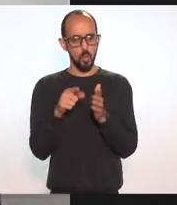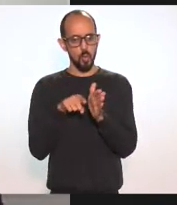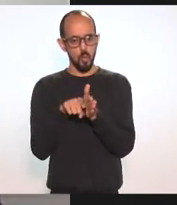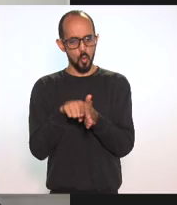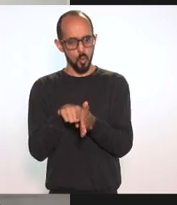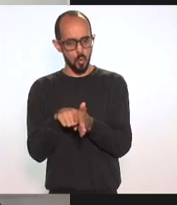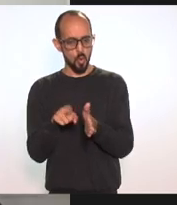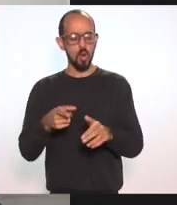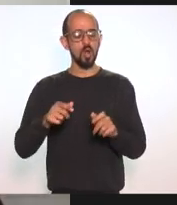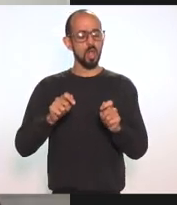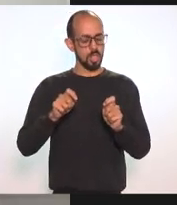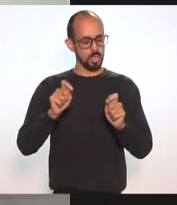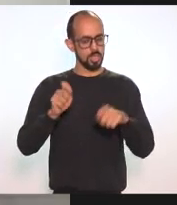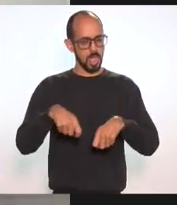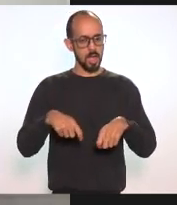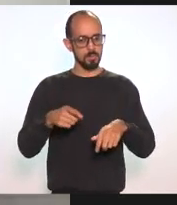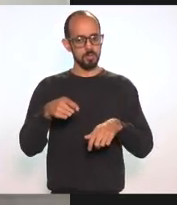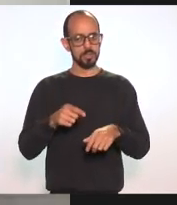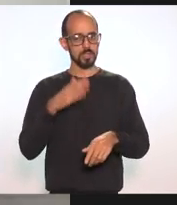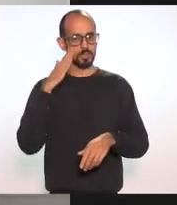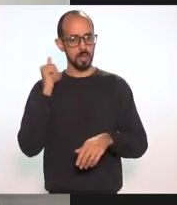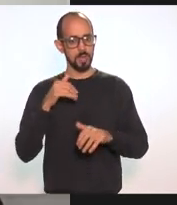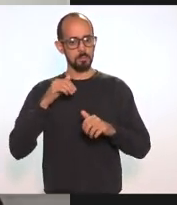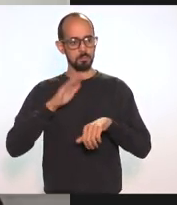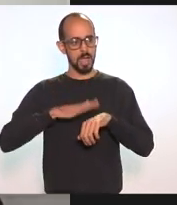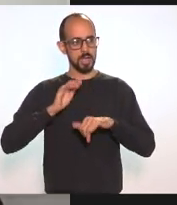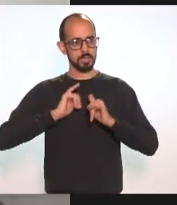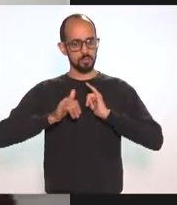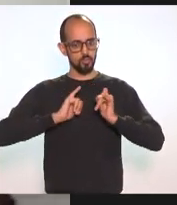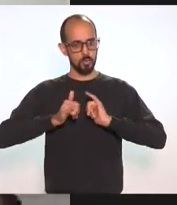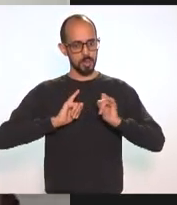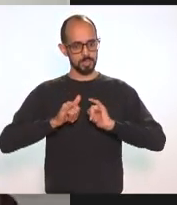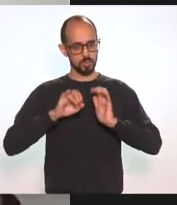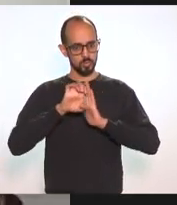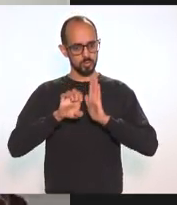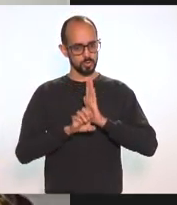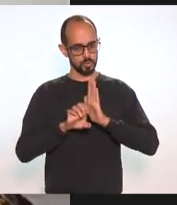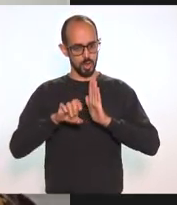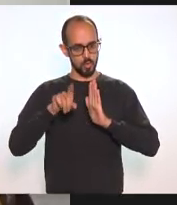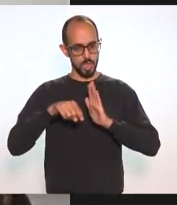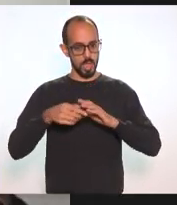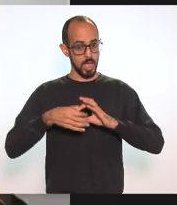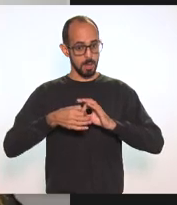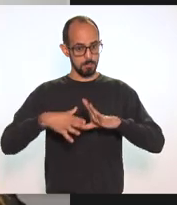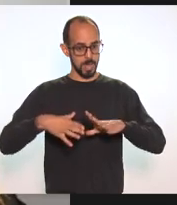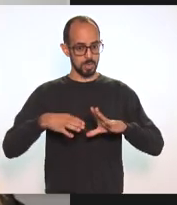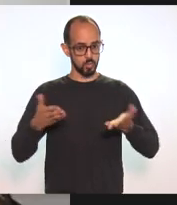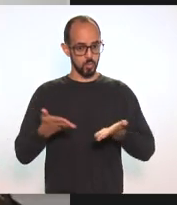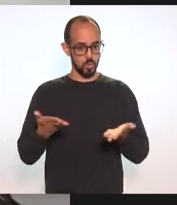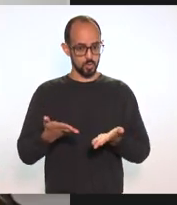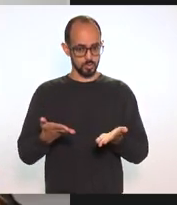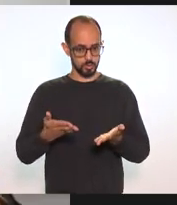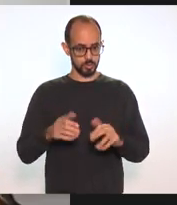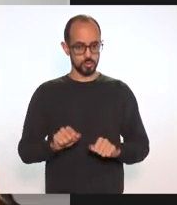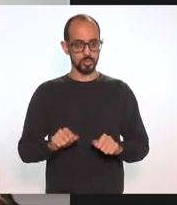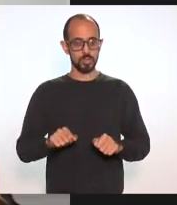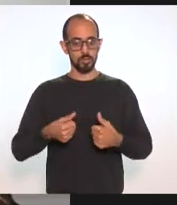poder ter mais informações sobre esse edital. Esse edital ele é aberto hoje e